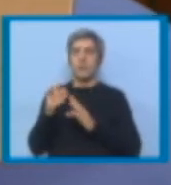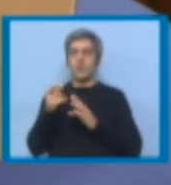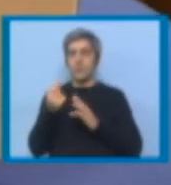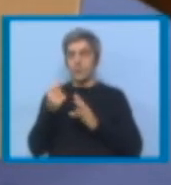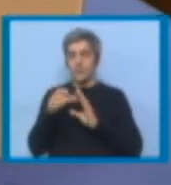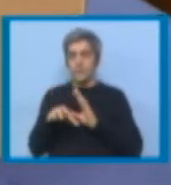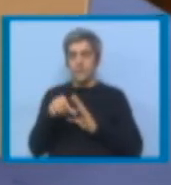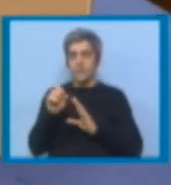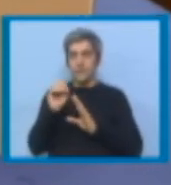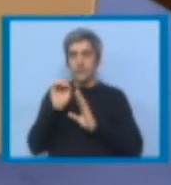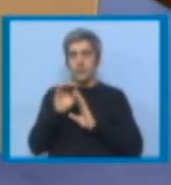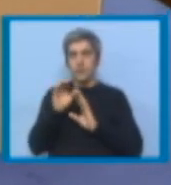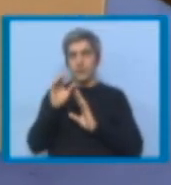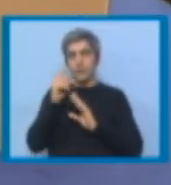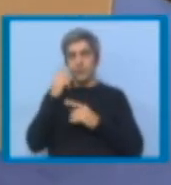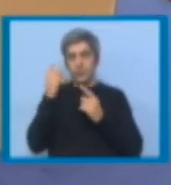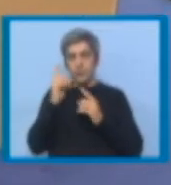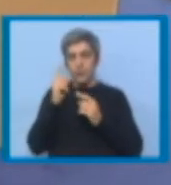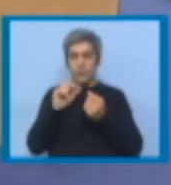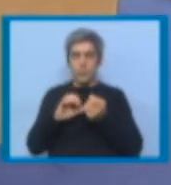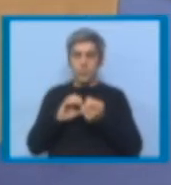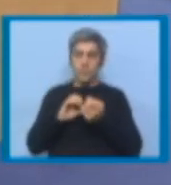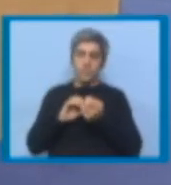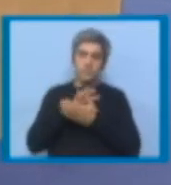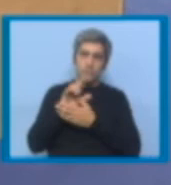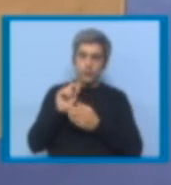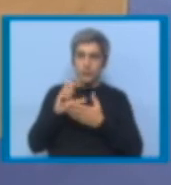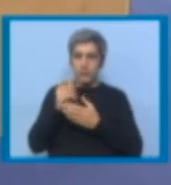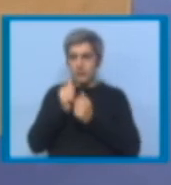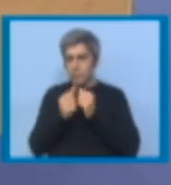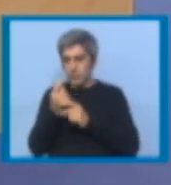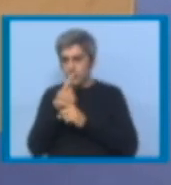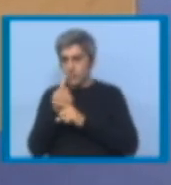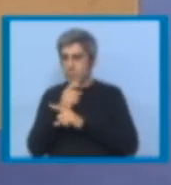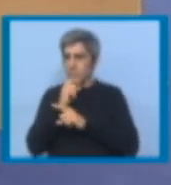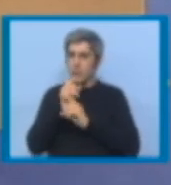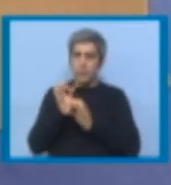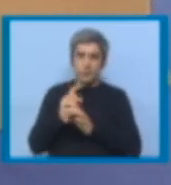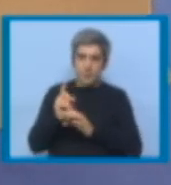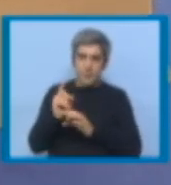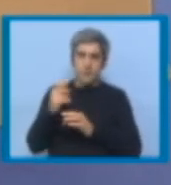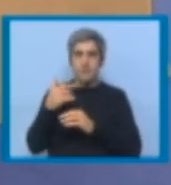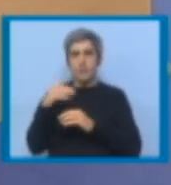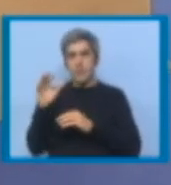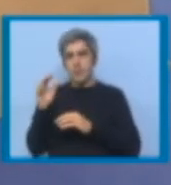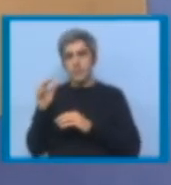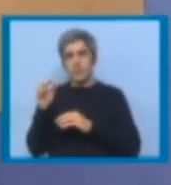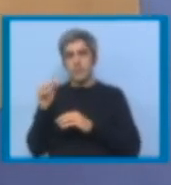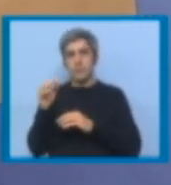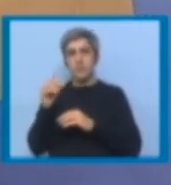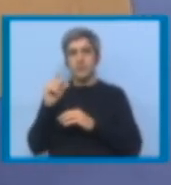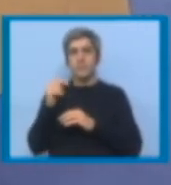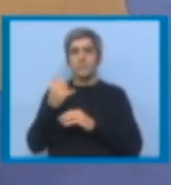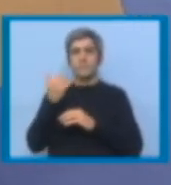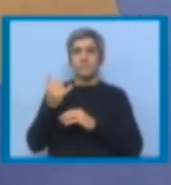públicos tinham ali um lado burocrático à volta. Podemos achar que era escusado, mas que depois